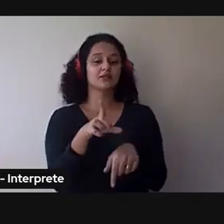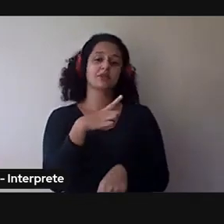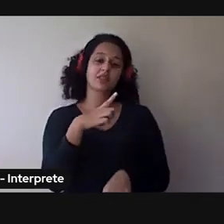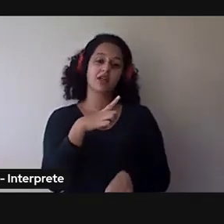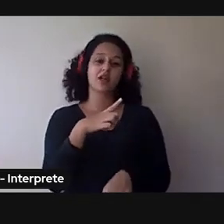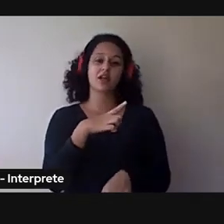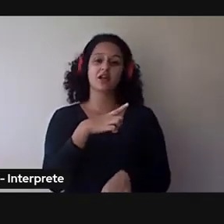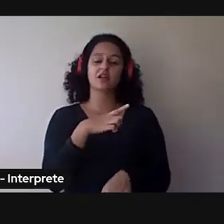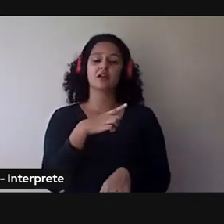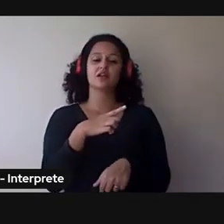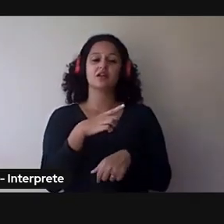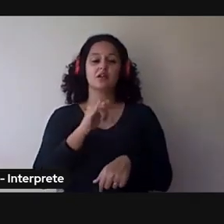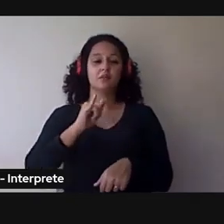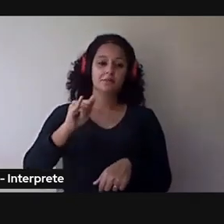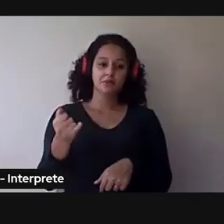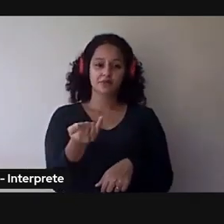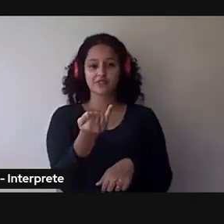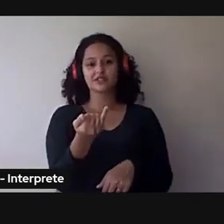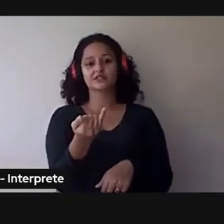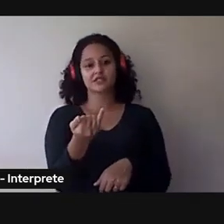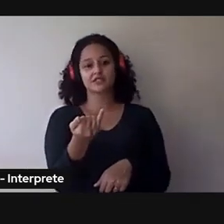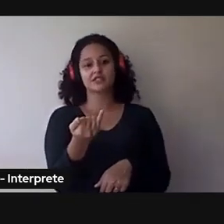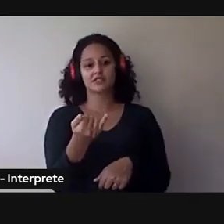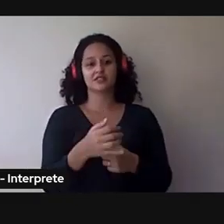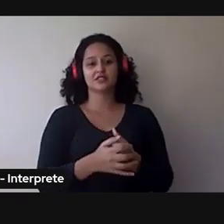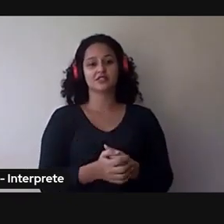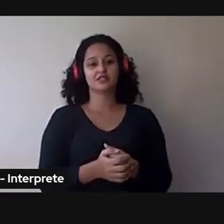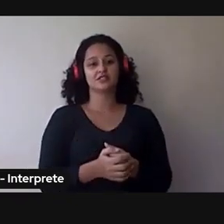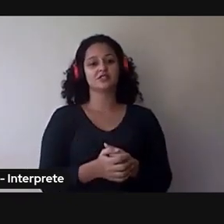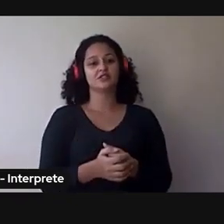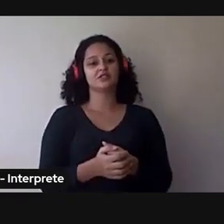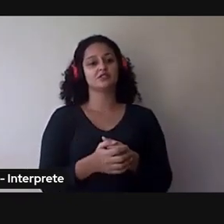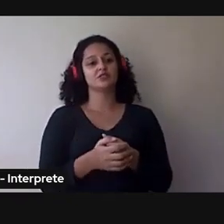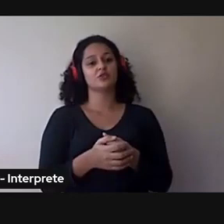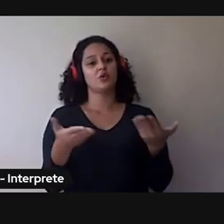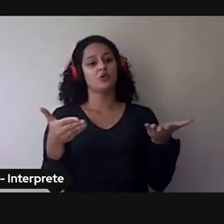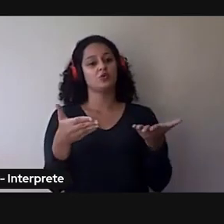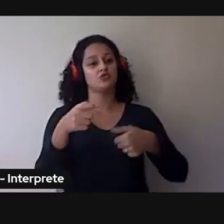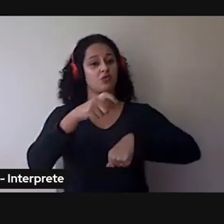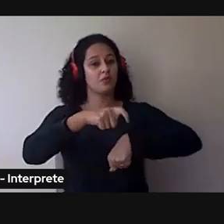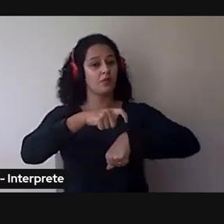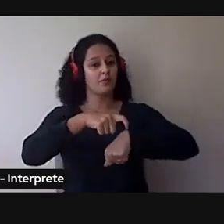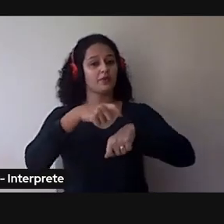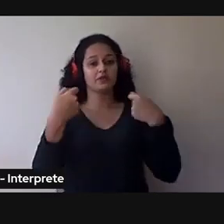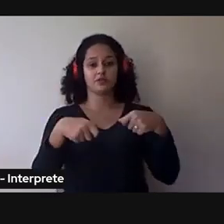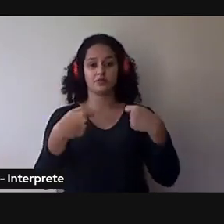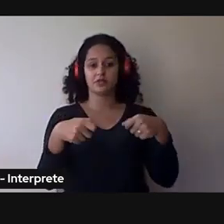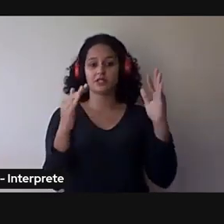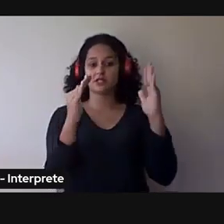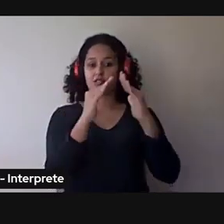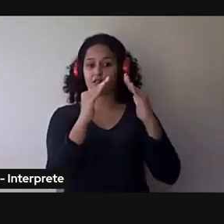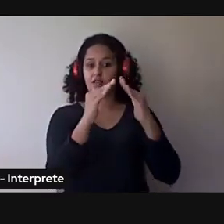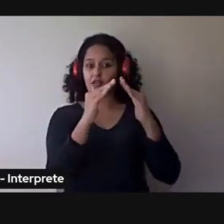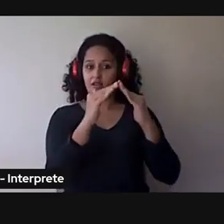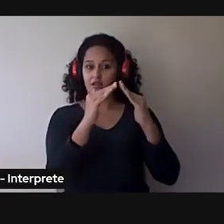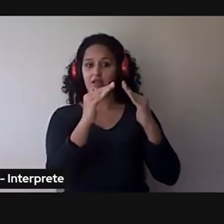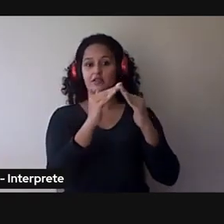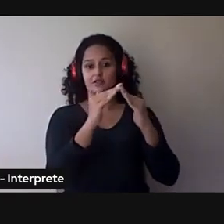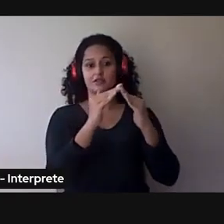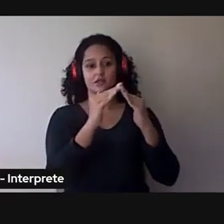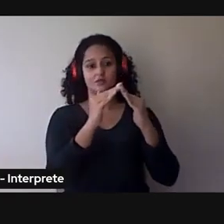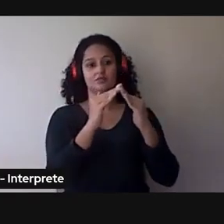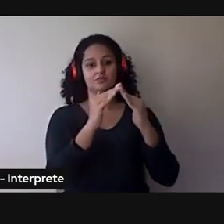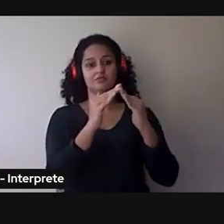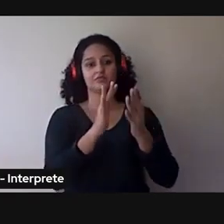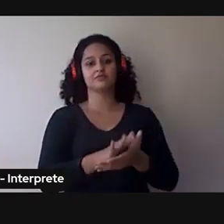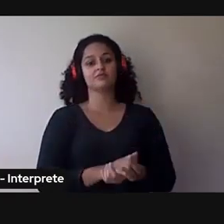né? Tem sempre o lado bom, o lado ruim, está vivendo nesse momento que a gente tem que ficar em casa, trabalhar de casa, mas a gente também